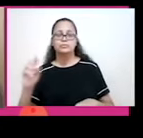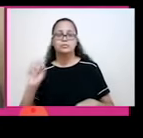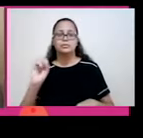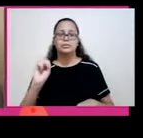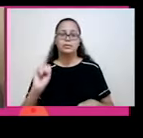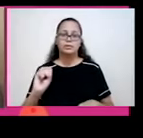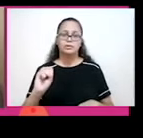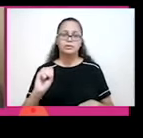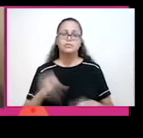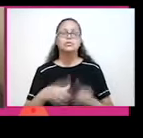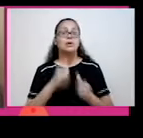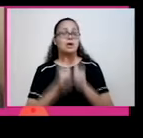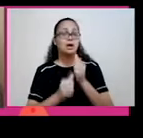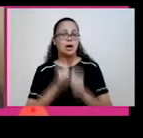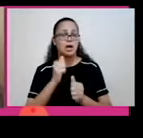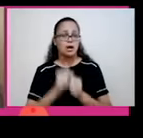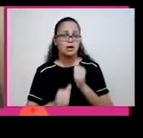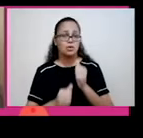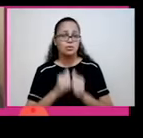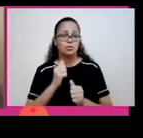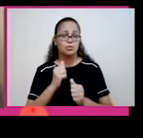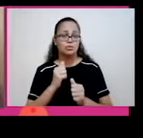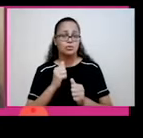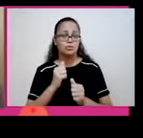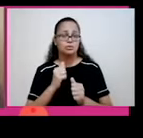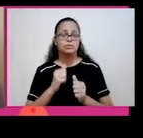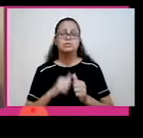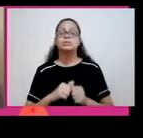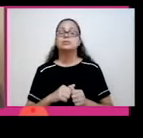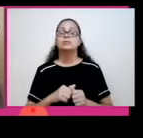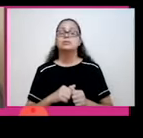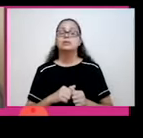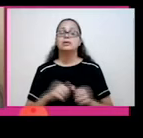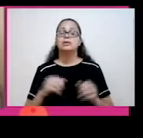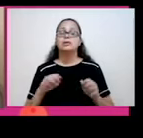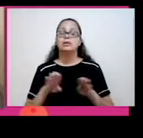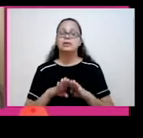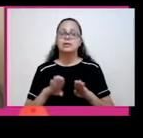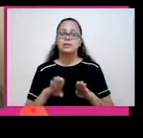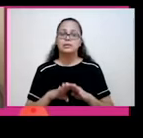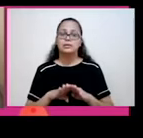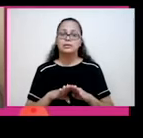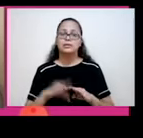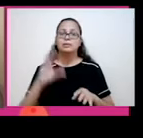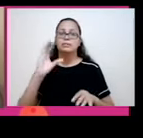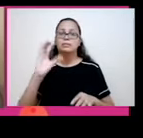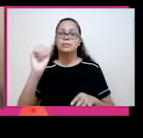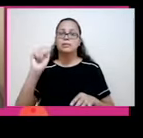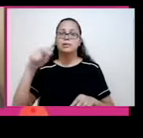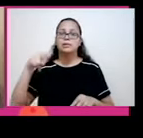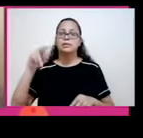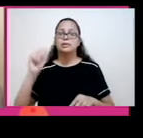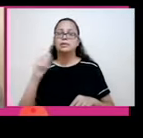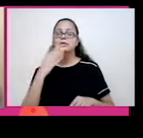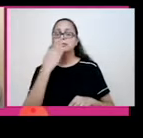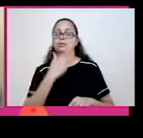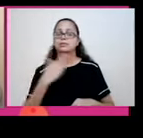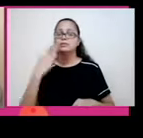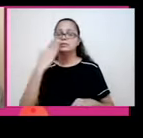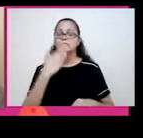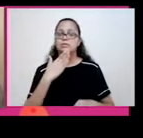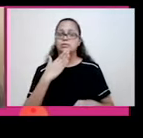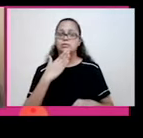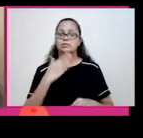país. Quais são? Arroz, milho e trigo, que se destacam mais, seguidos também pela cana-de-açúcar e pelas frutas, que têm uma considerável produção no